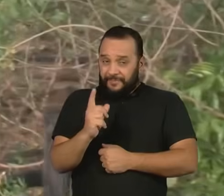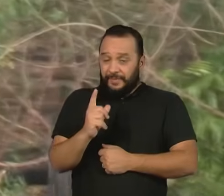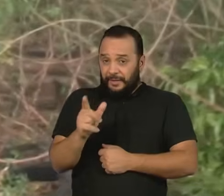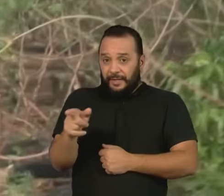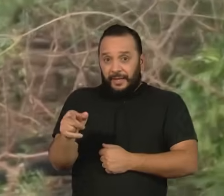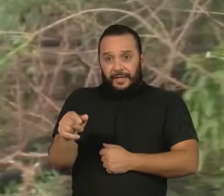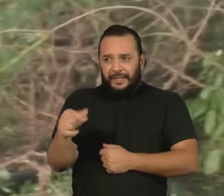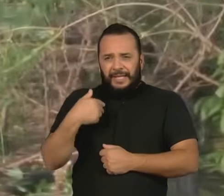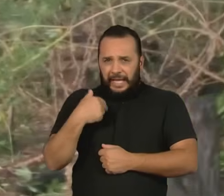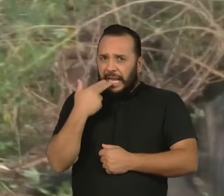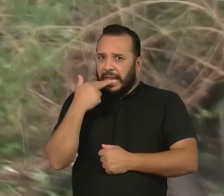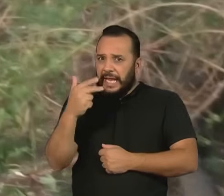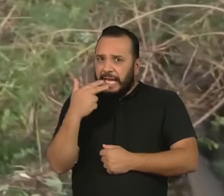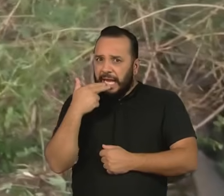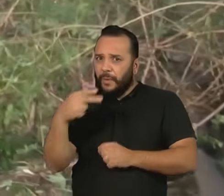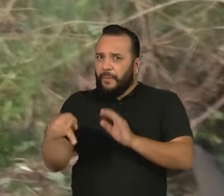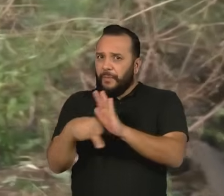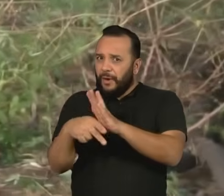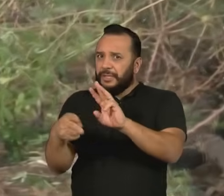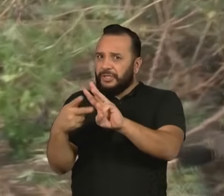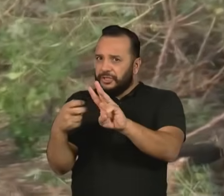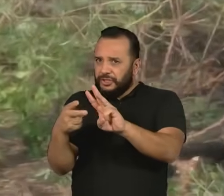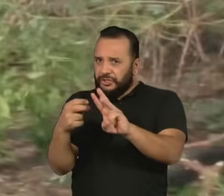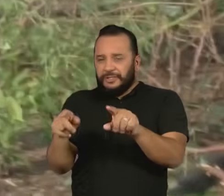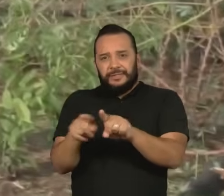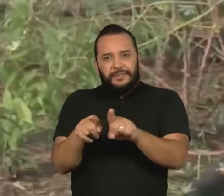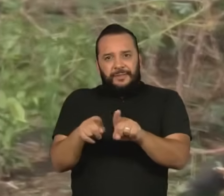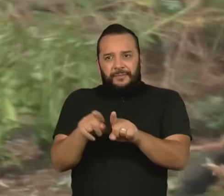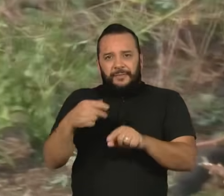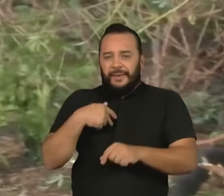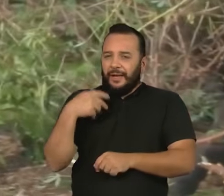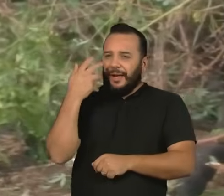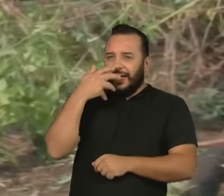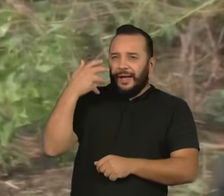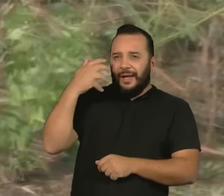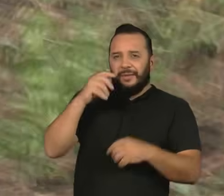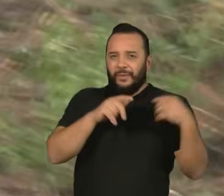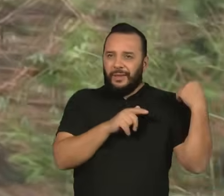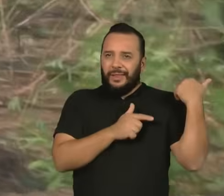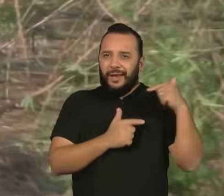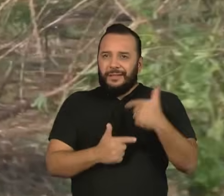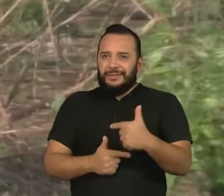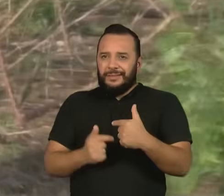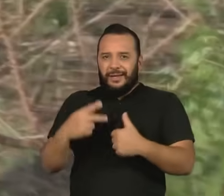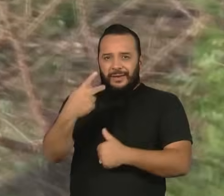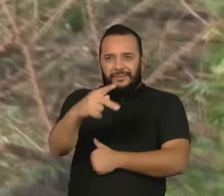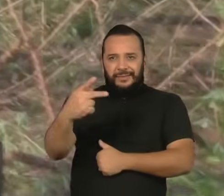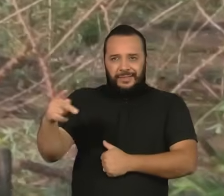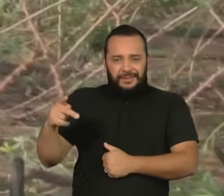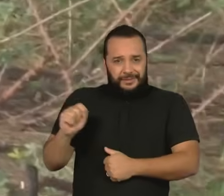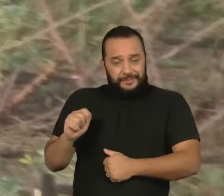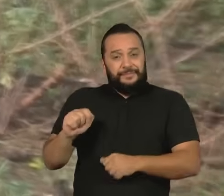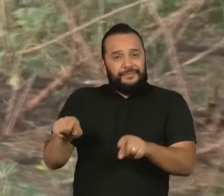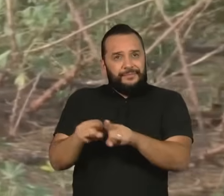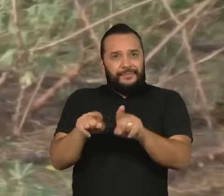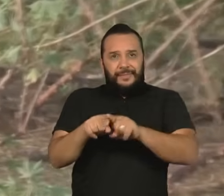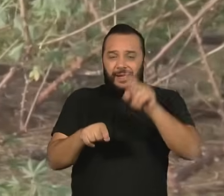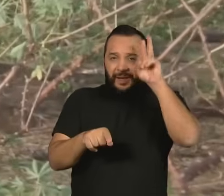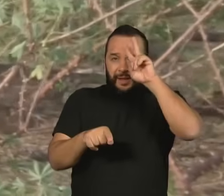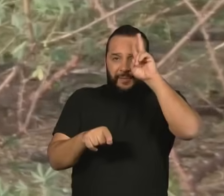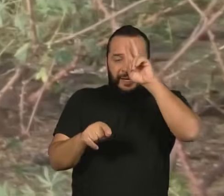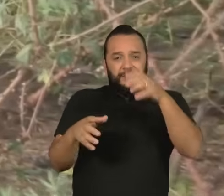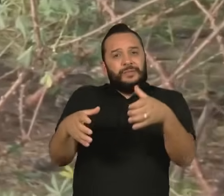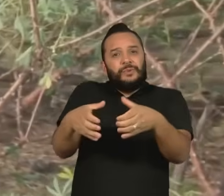falar da língua, né, então, tanto falar do canto, da tradição, né, ou tanto na memória